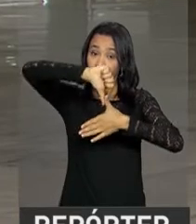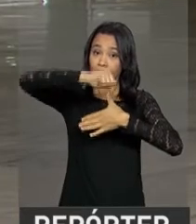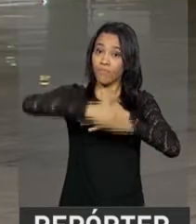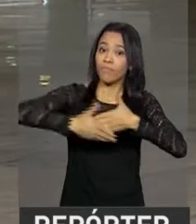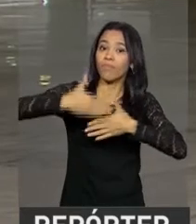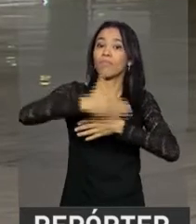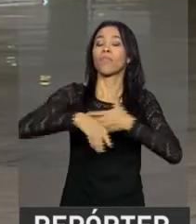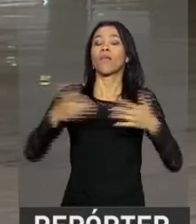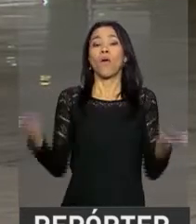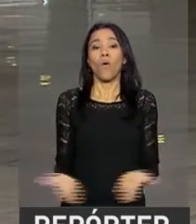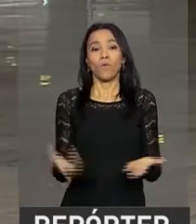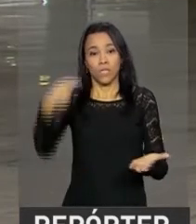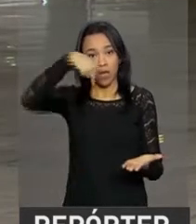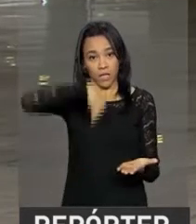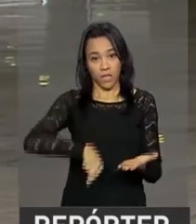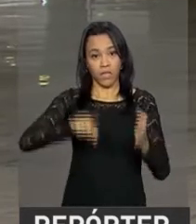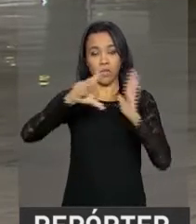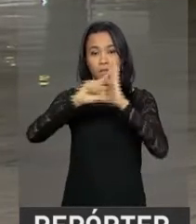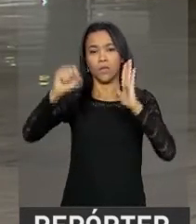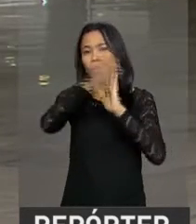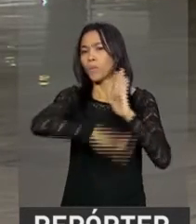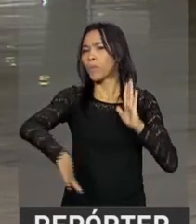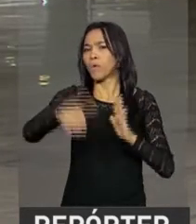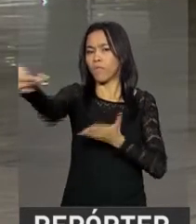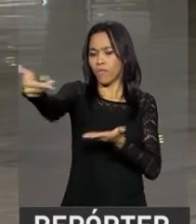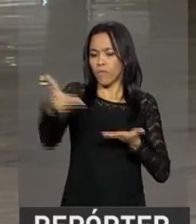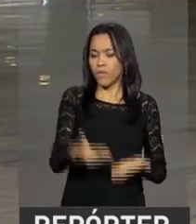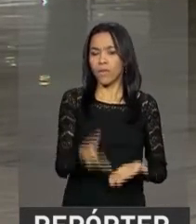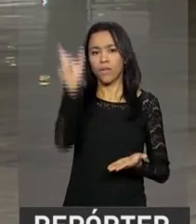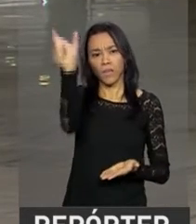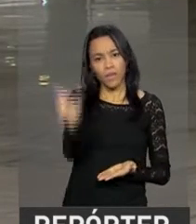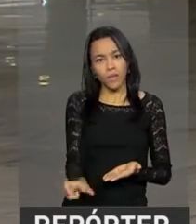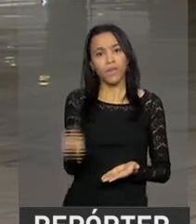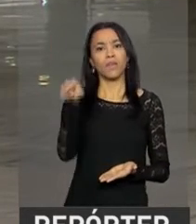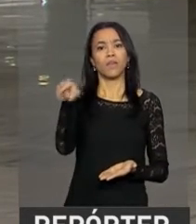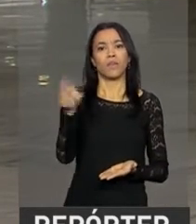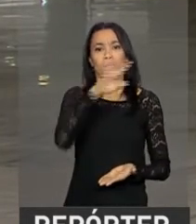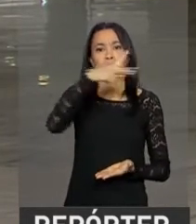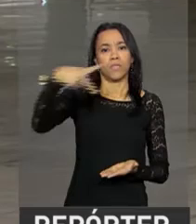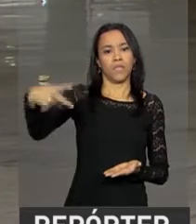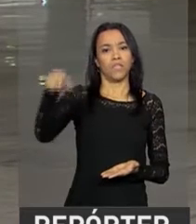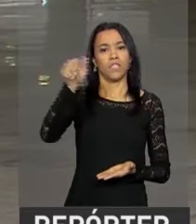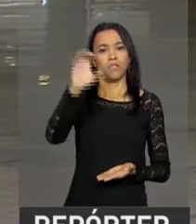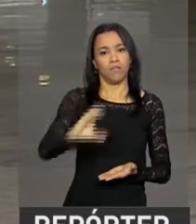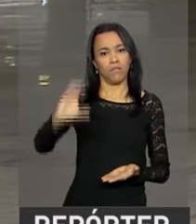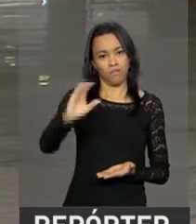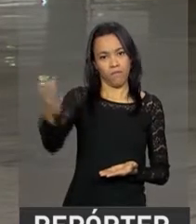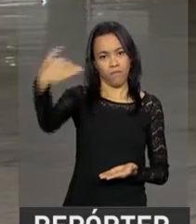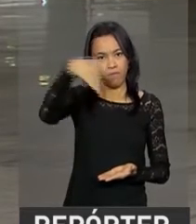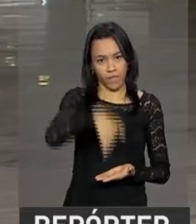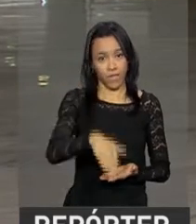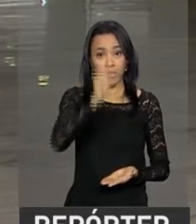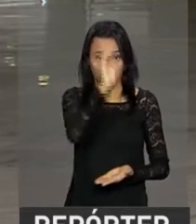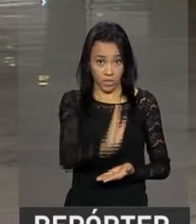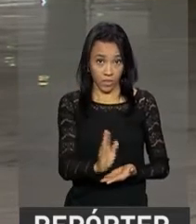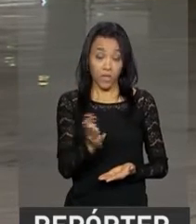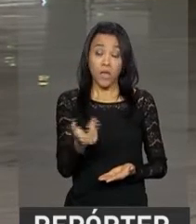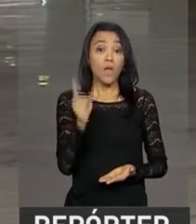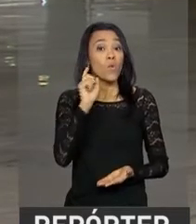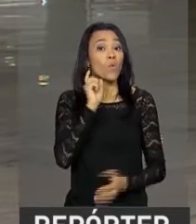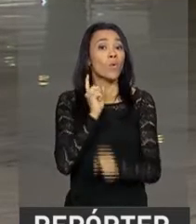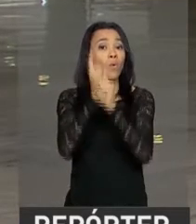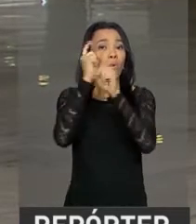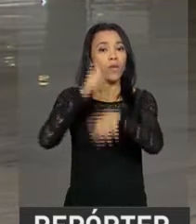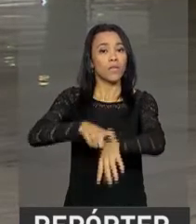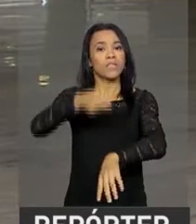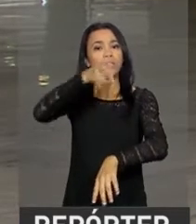recebe hoje aqui no palácio do planalto o presidente mundial da coca-cola femsa johnson anthony otazu rua o encontro é às cinco horas